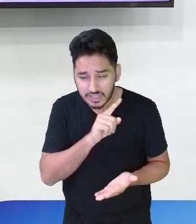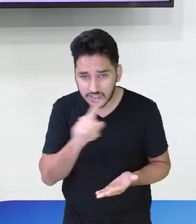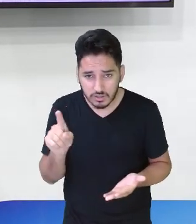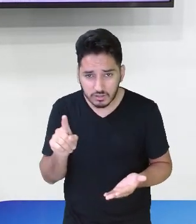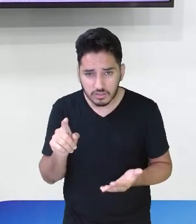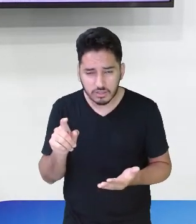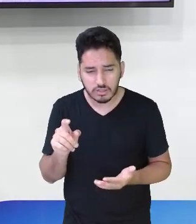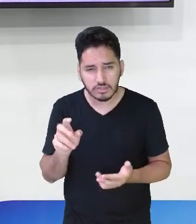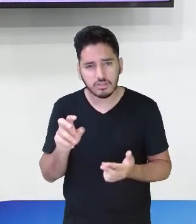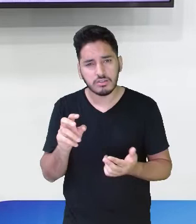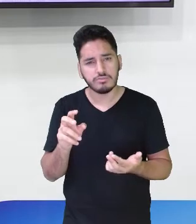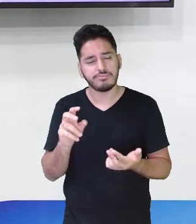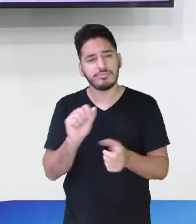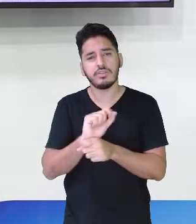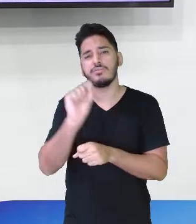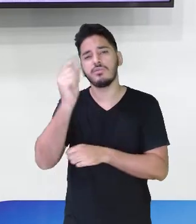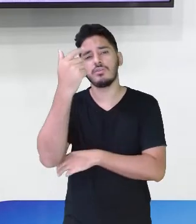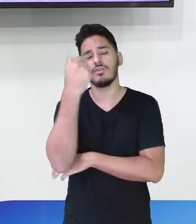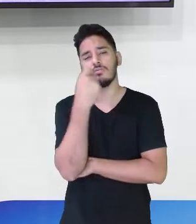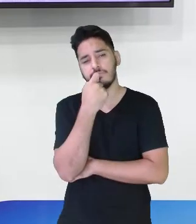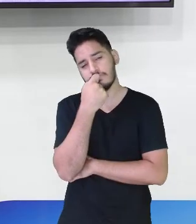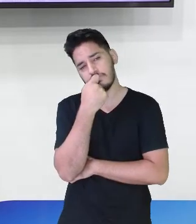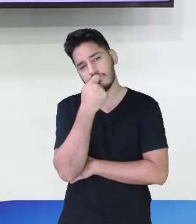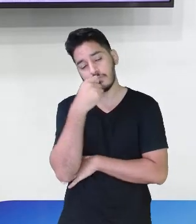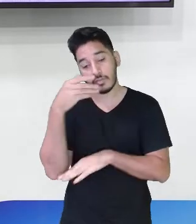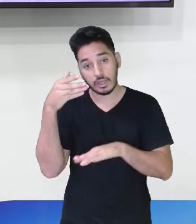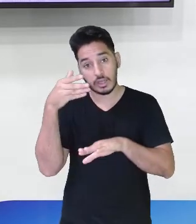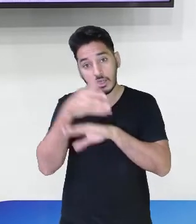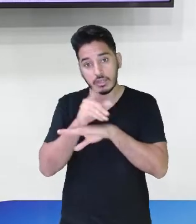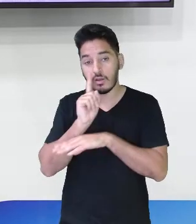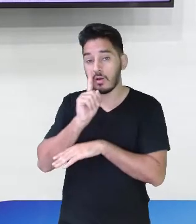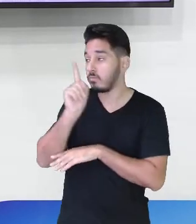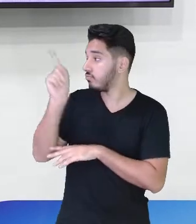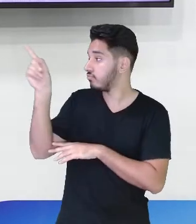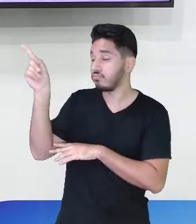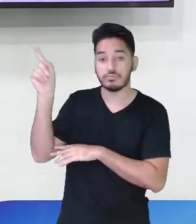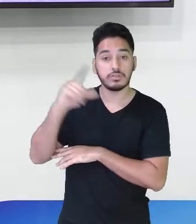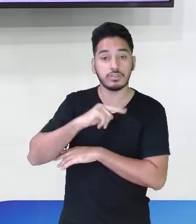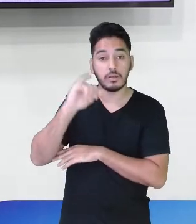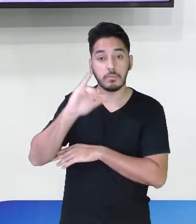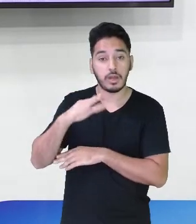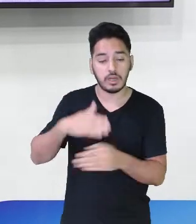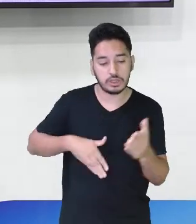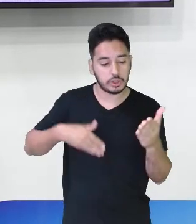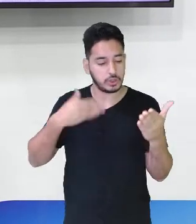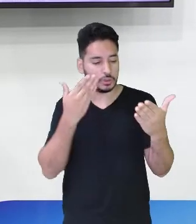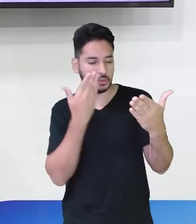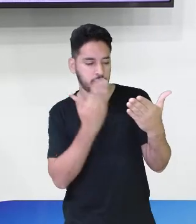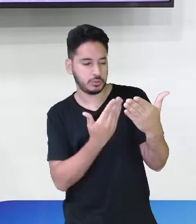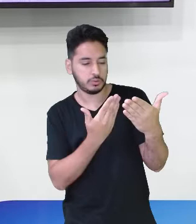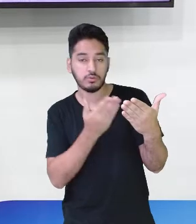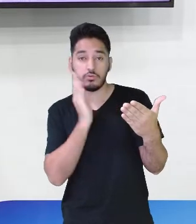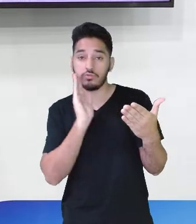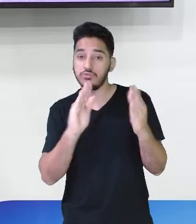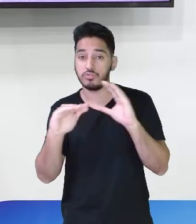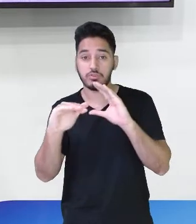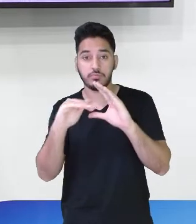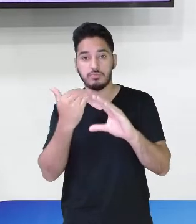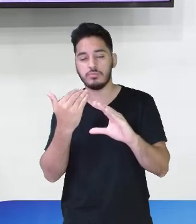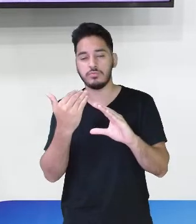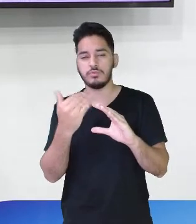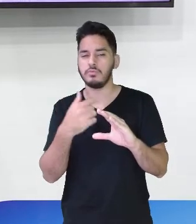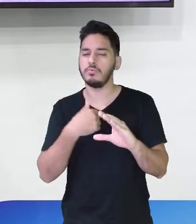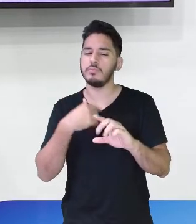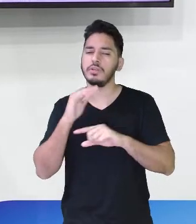Está esperando o quê? Acesse o QR Code que vai aparecer na sua telinha e já manda o teu recadinho. Para